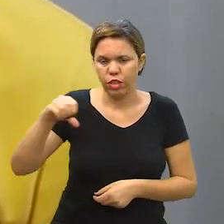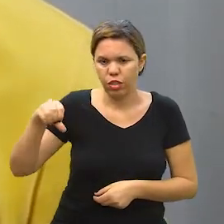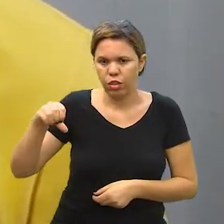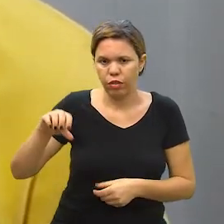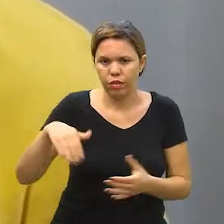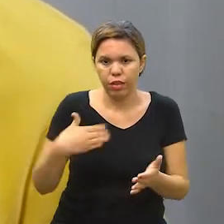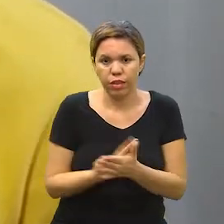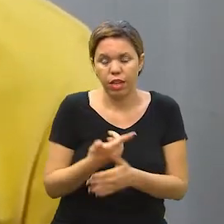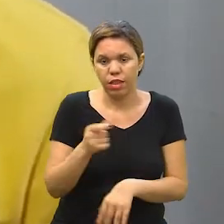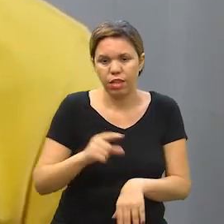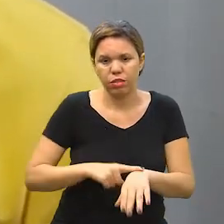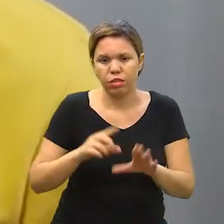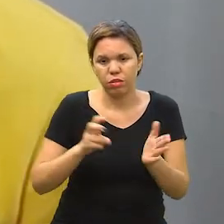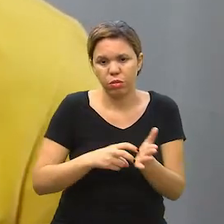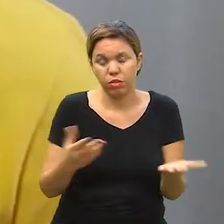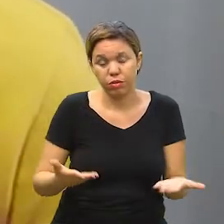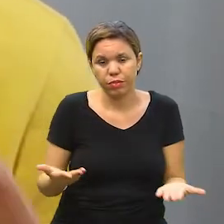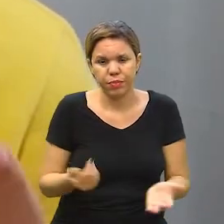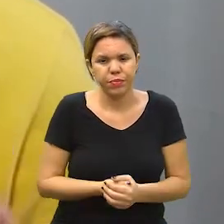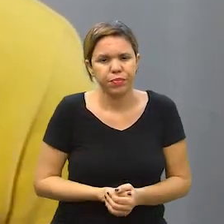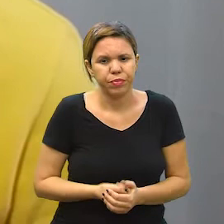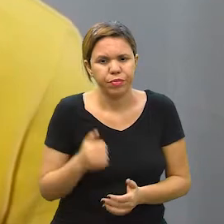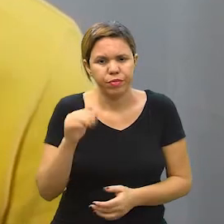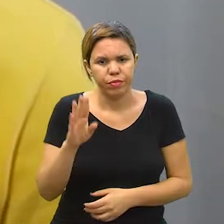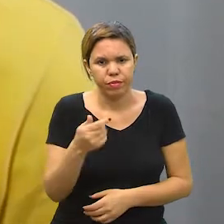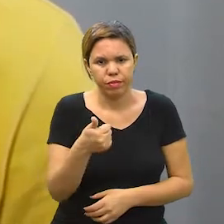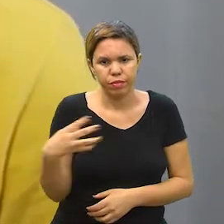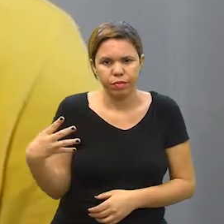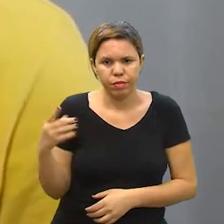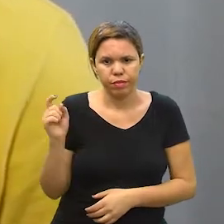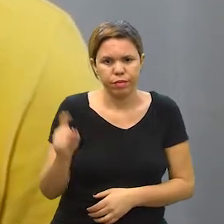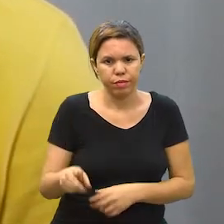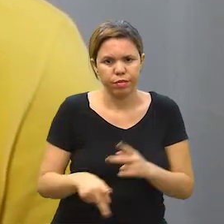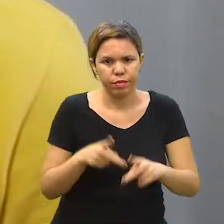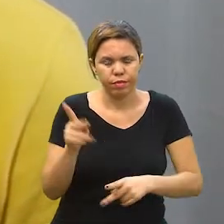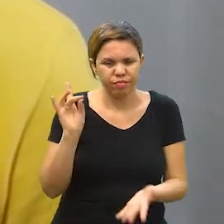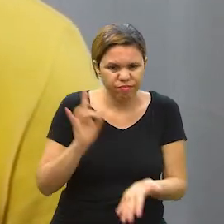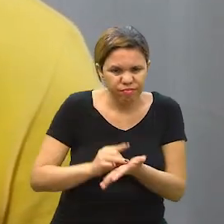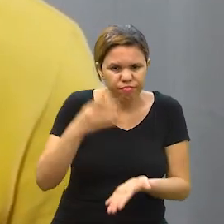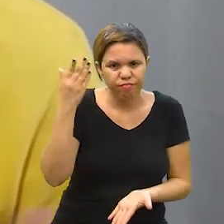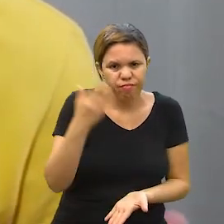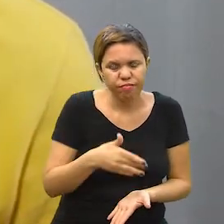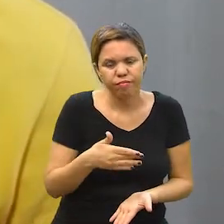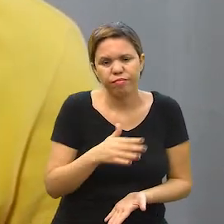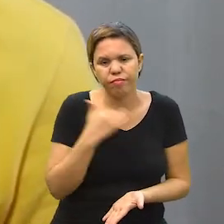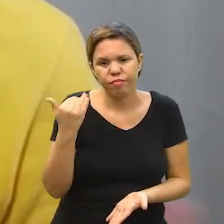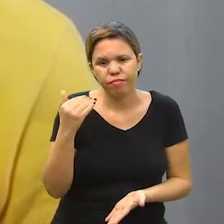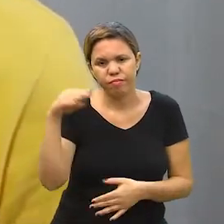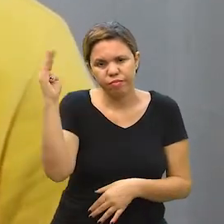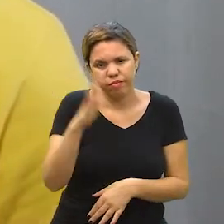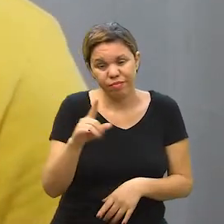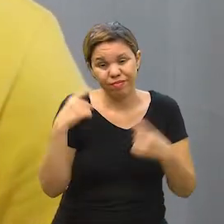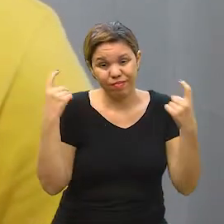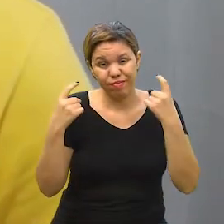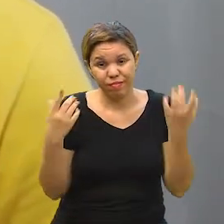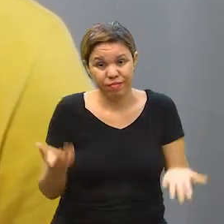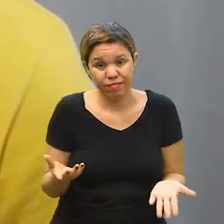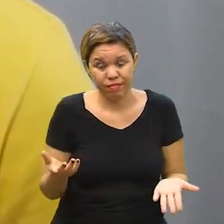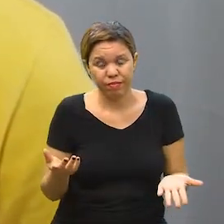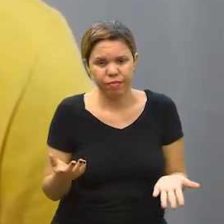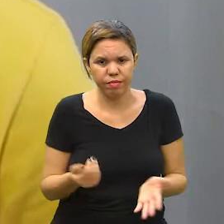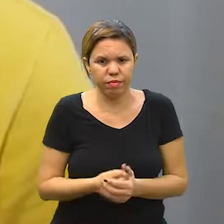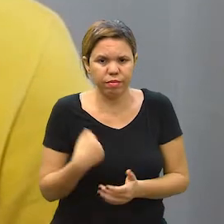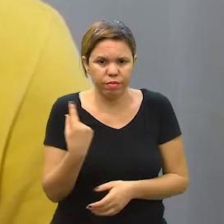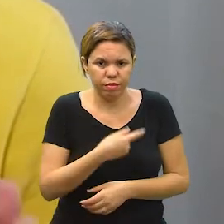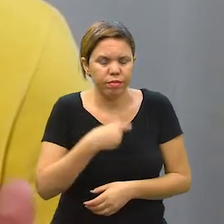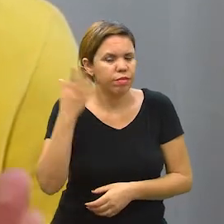às 10 horas da manhã de hoje. São mais de 14 mil casos confirmados no Brasil. Isso é preocupante, né? E olha, a